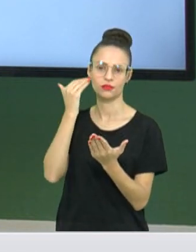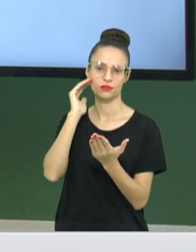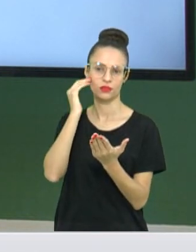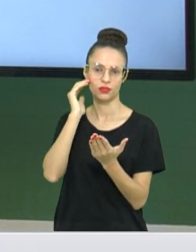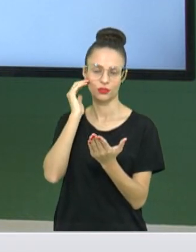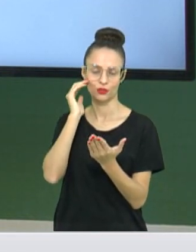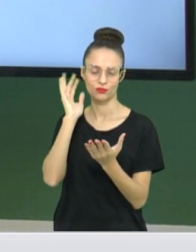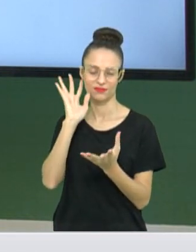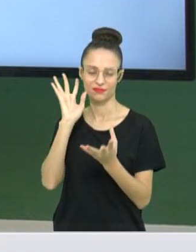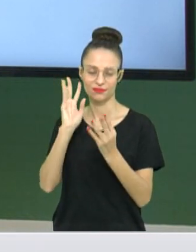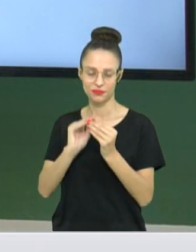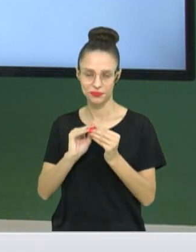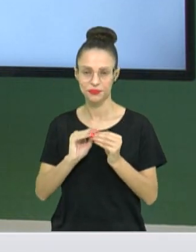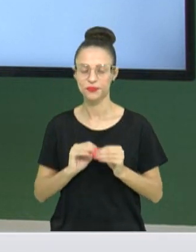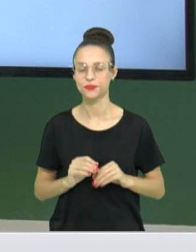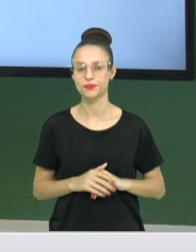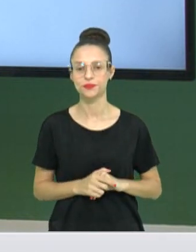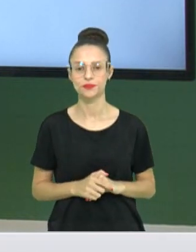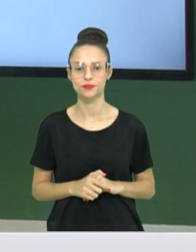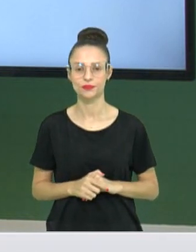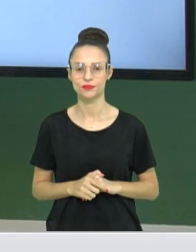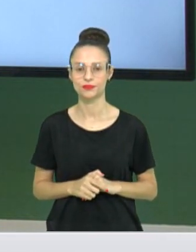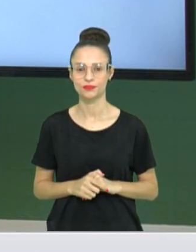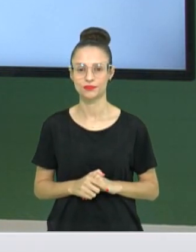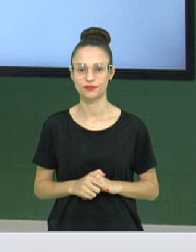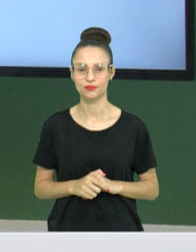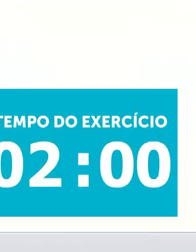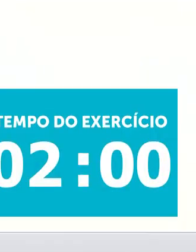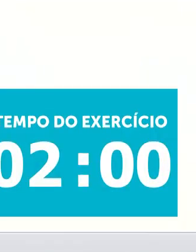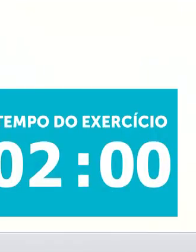consiga compreender a mensagem que você quis passar.